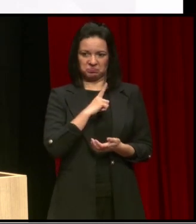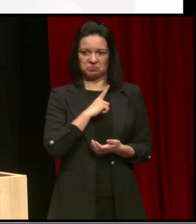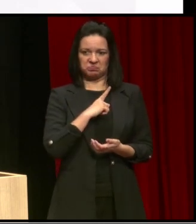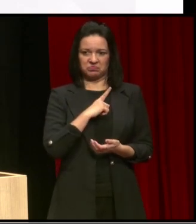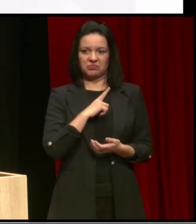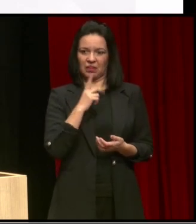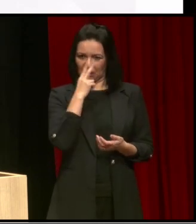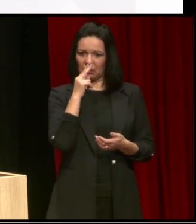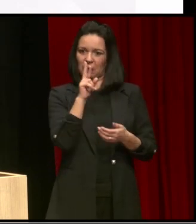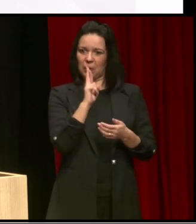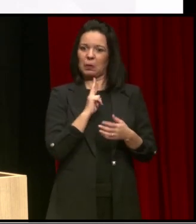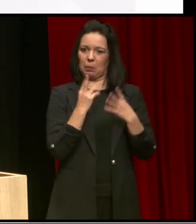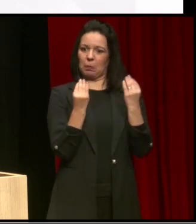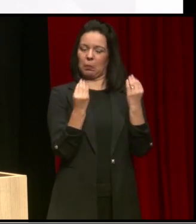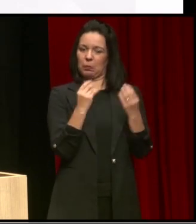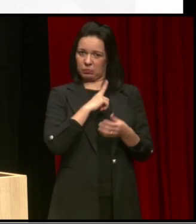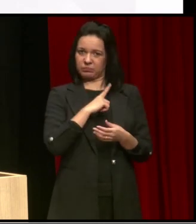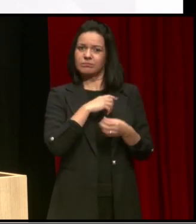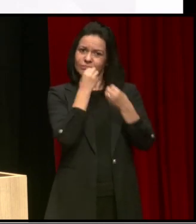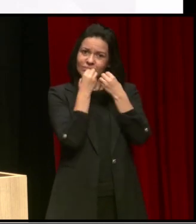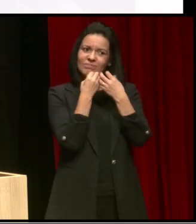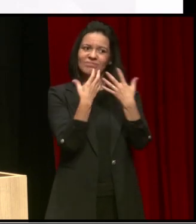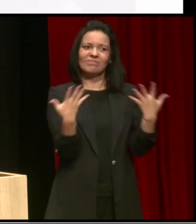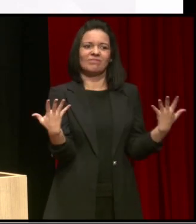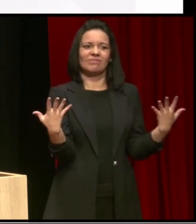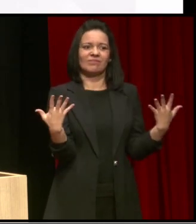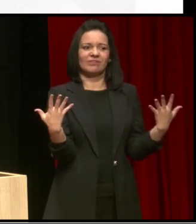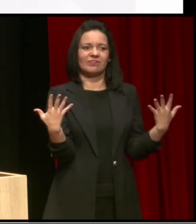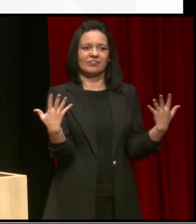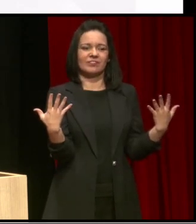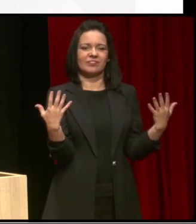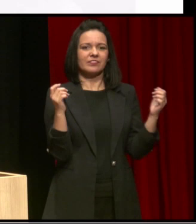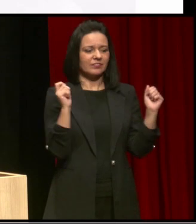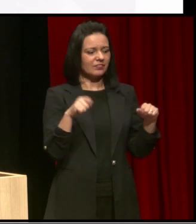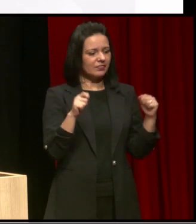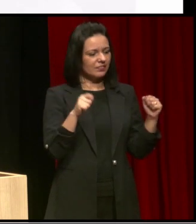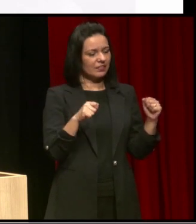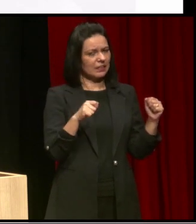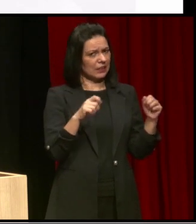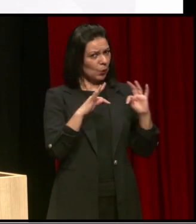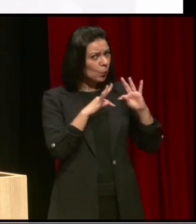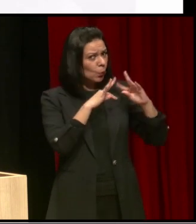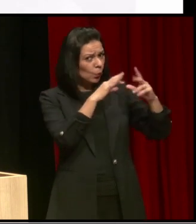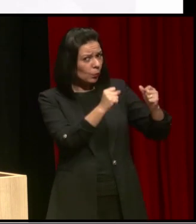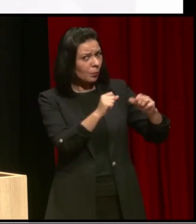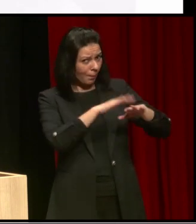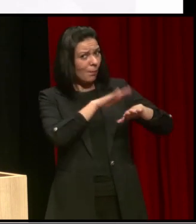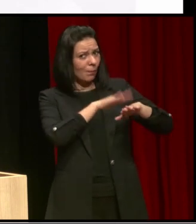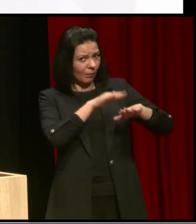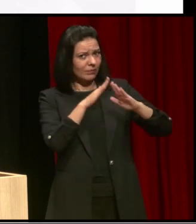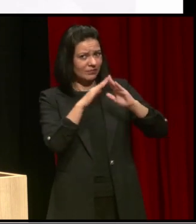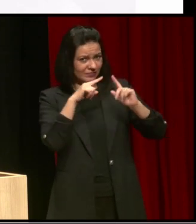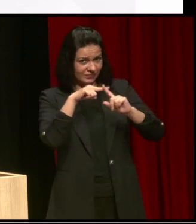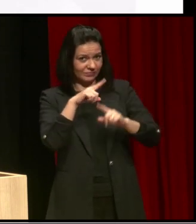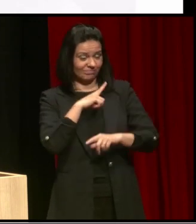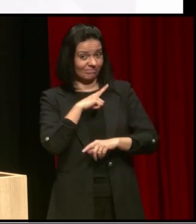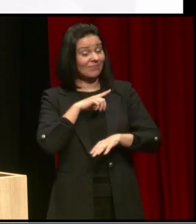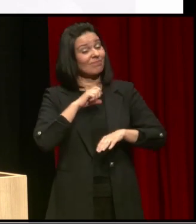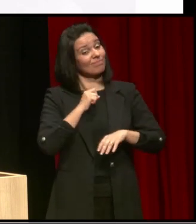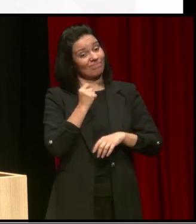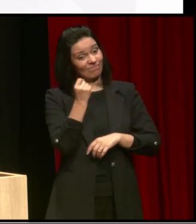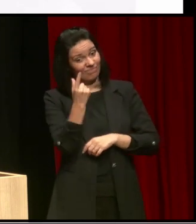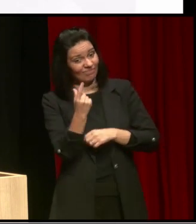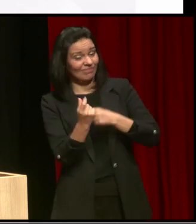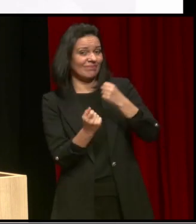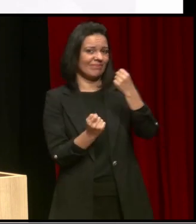monte? Que bom isso. Isso é normal em toda a igreja? Ah, então tá. Então tem igrejas que